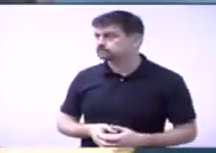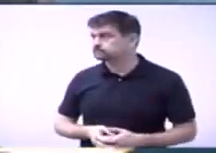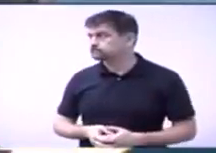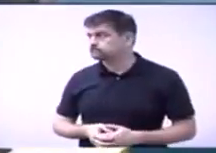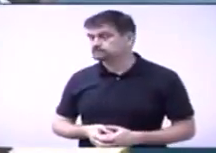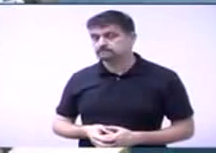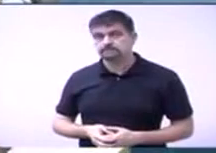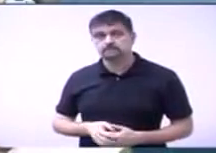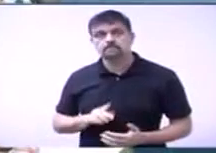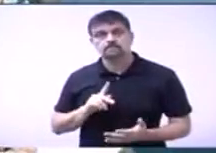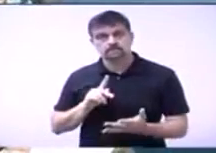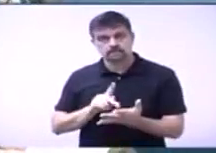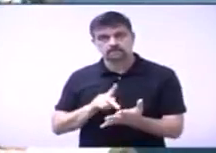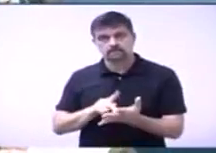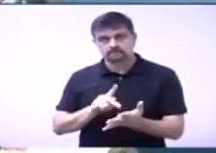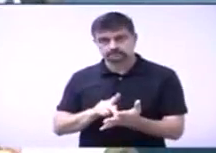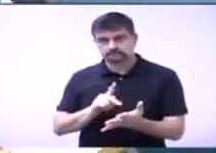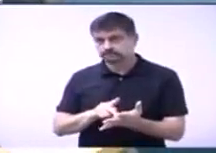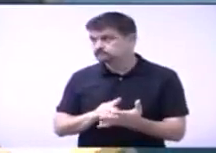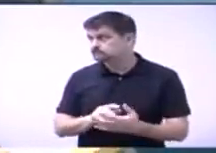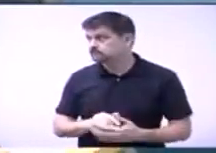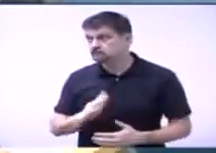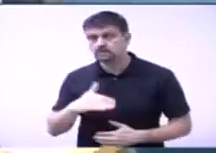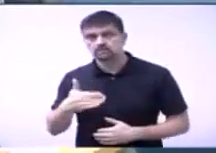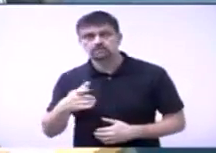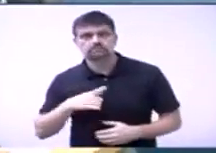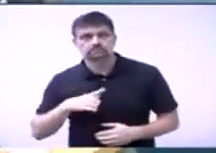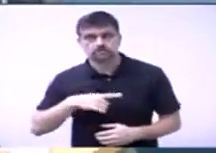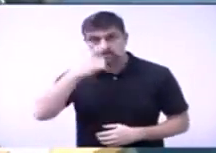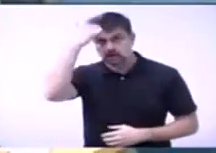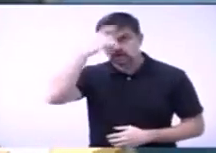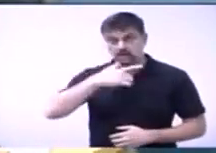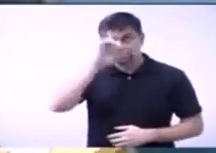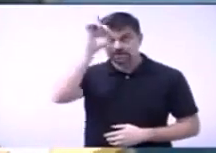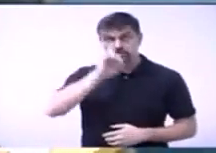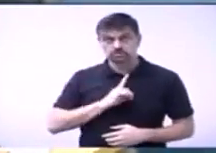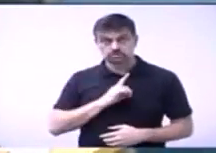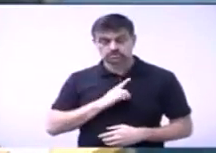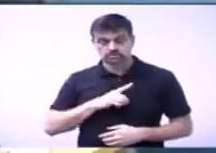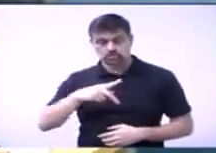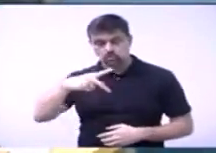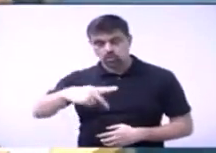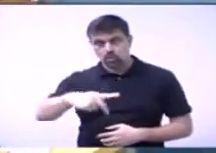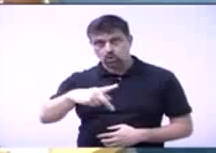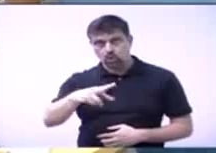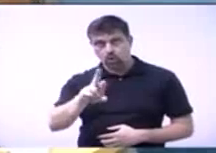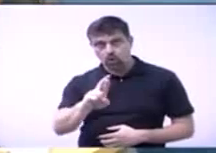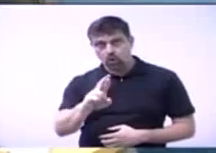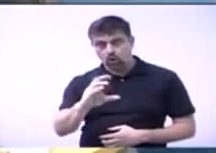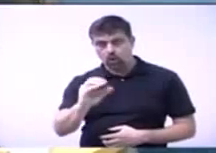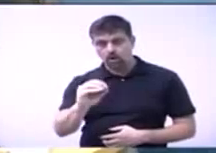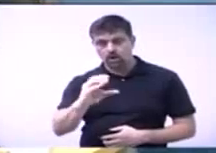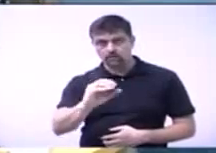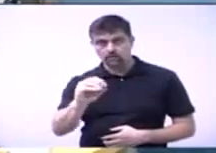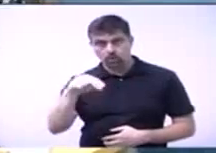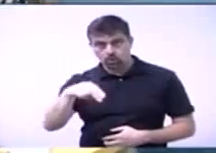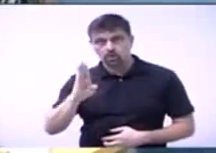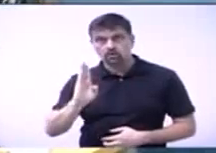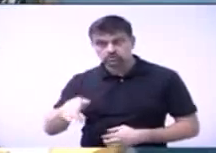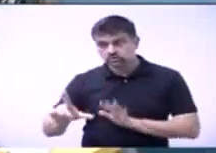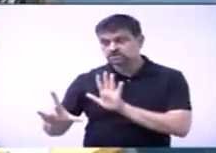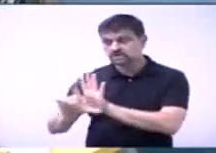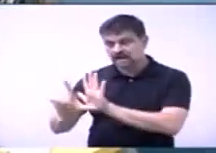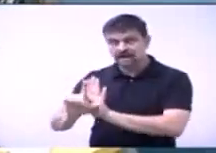Na verdade, enquanto eu estava como diretora do PROCON, já existia, sim, uma